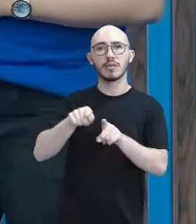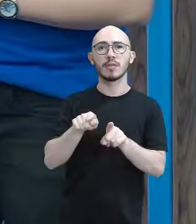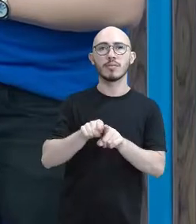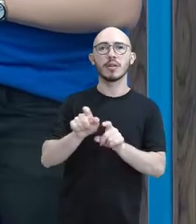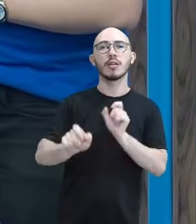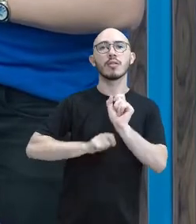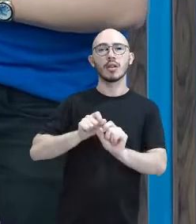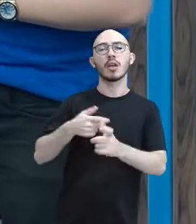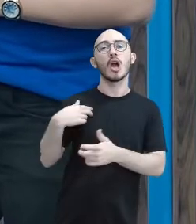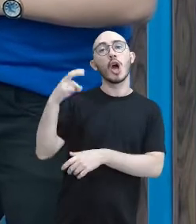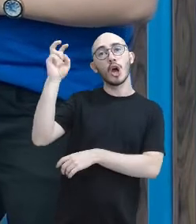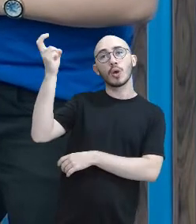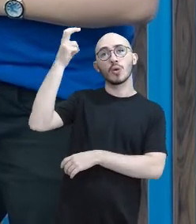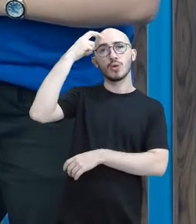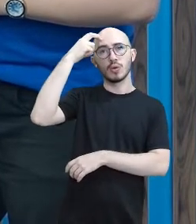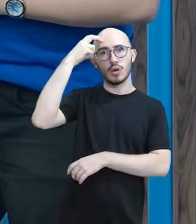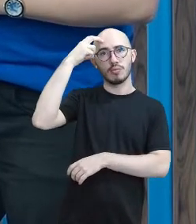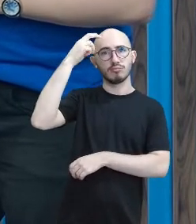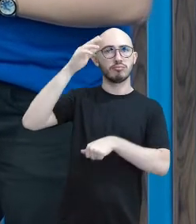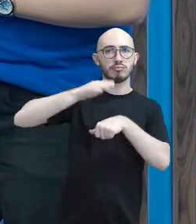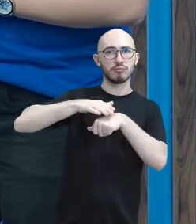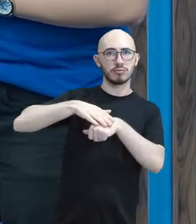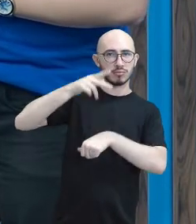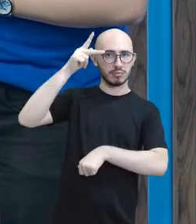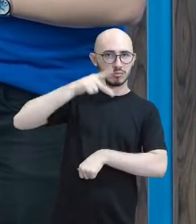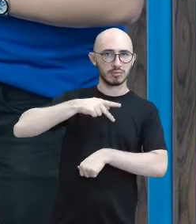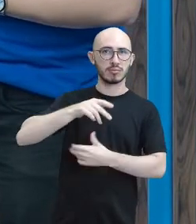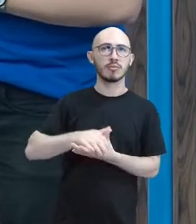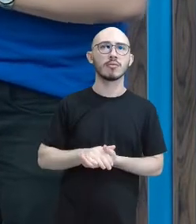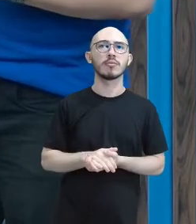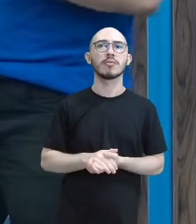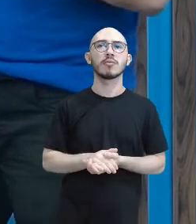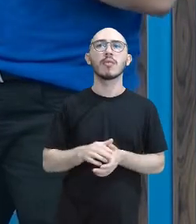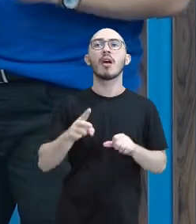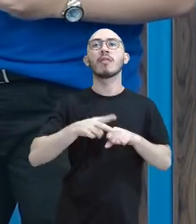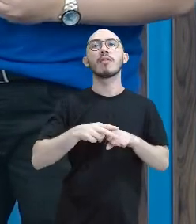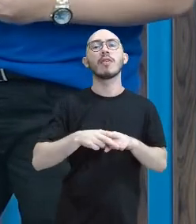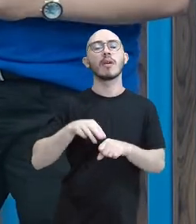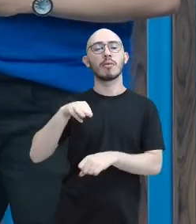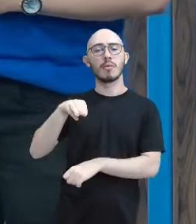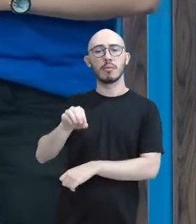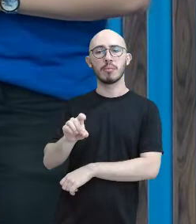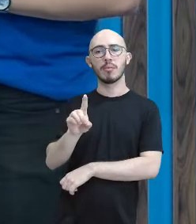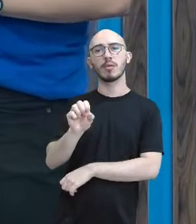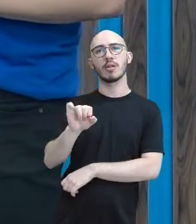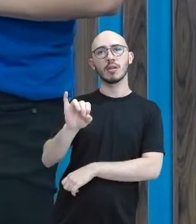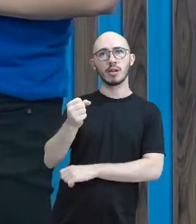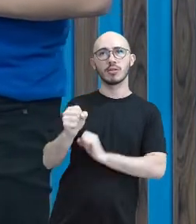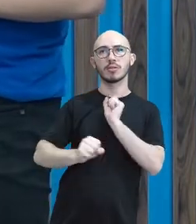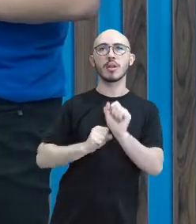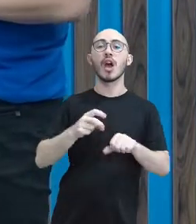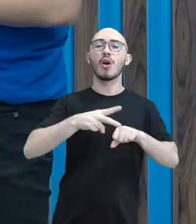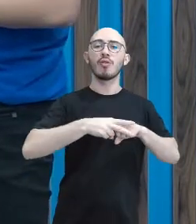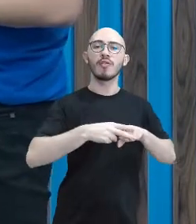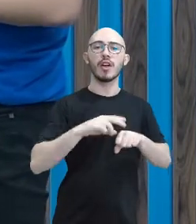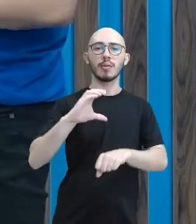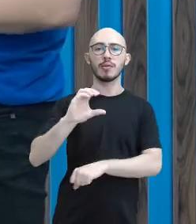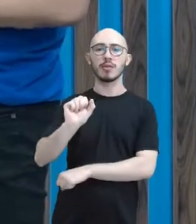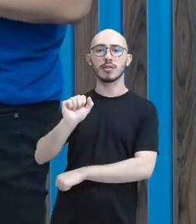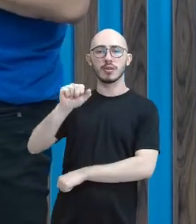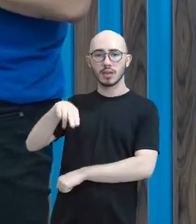que é a cultura make, nós temos os verbos modais. E aí o verbo can, que é o verbo poder, nos traz